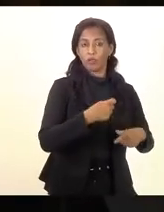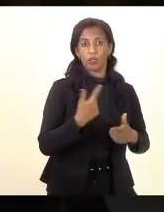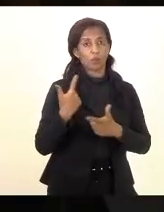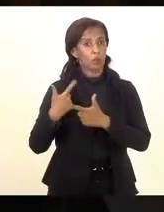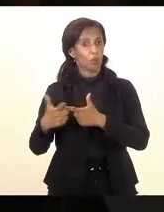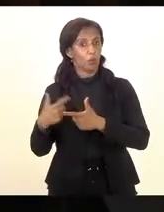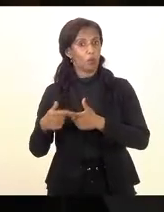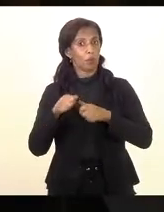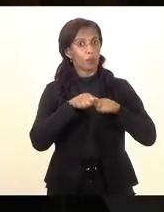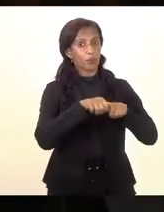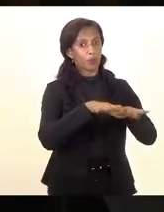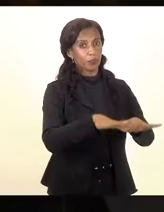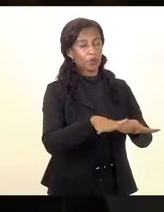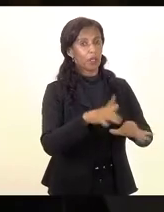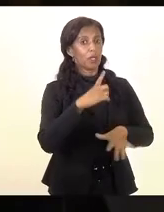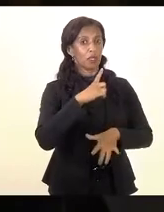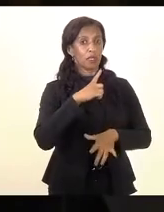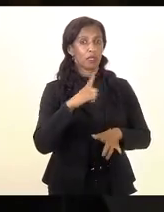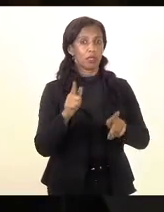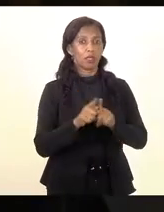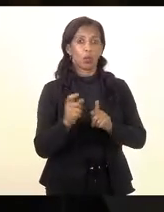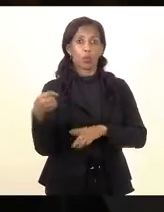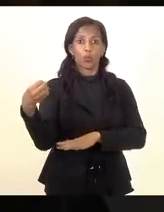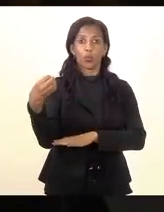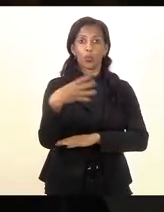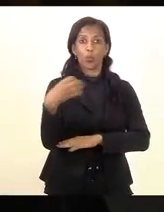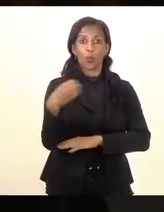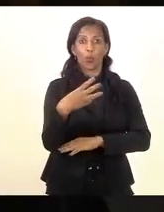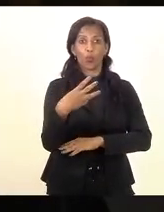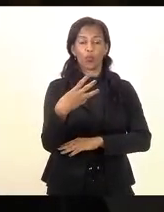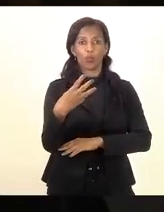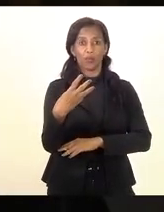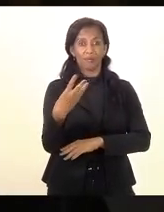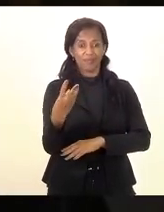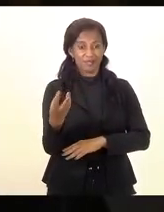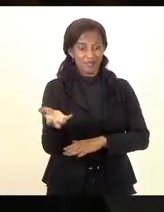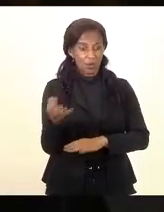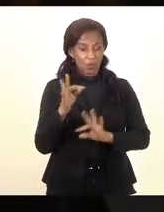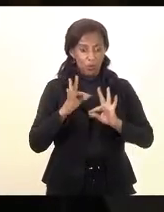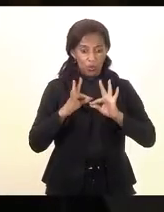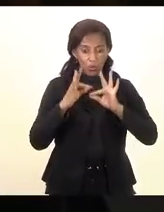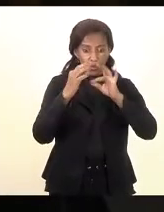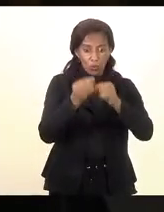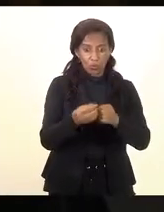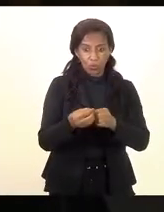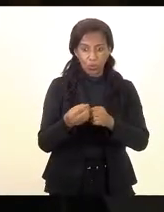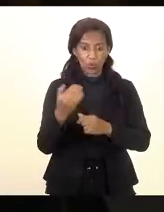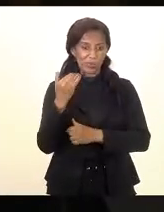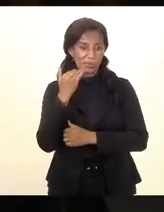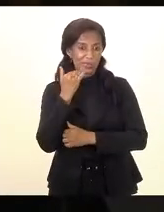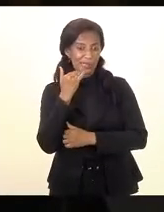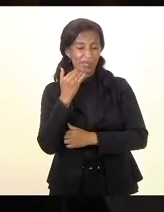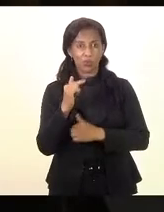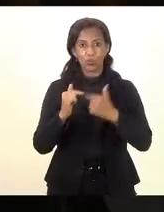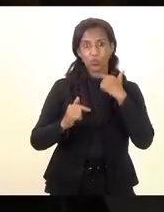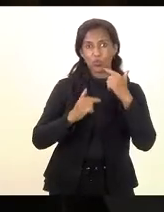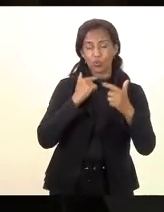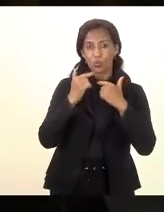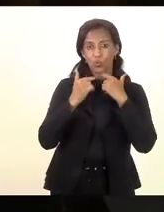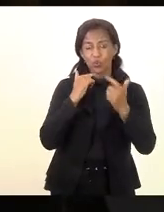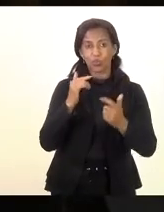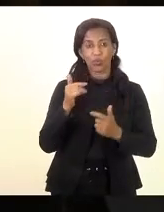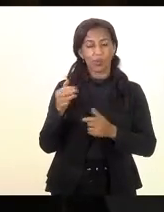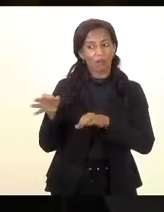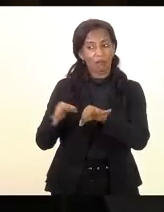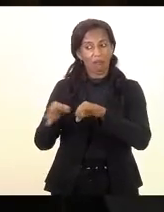pandemia tendo ainda um novo ensino médio implementado com todas as lacunas e dúvidas que a gente ainda não conseguiu se